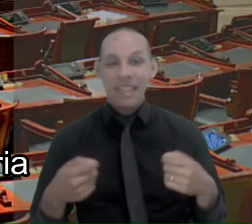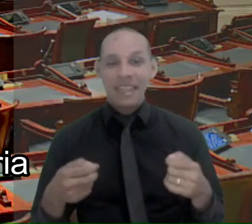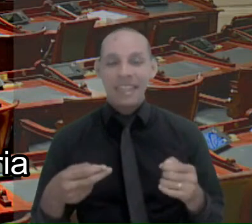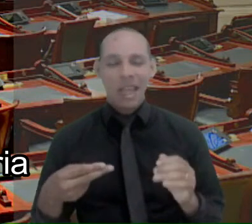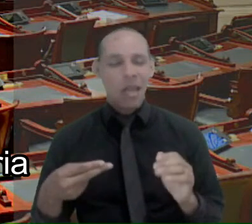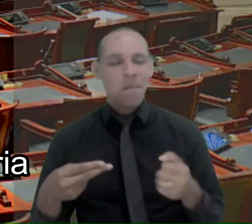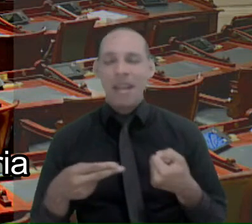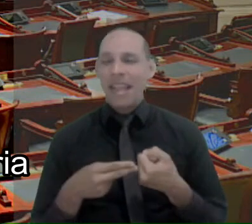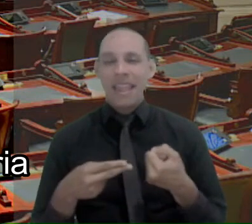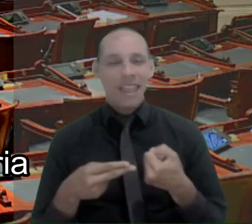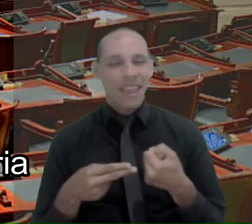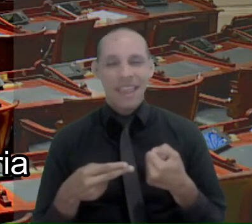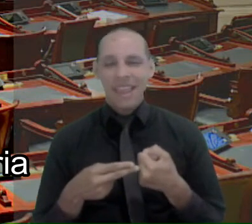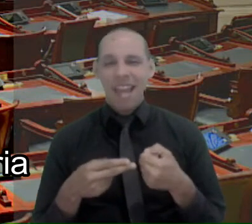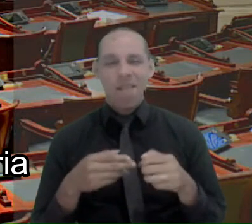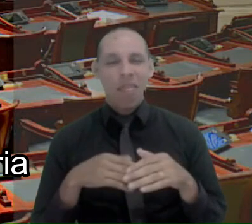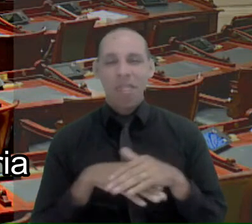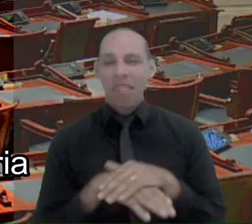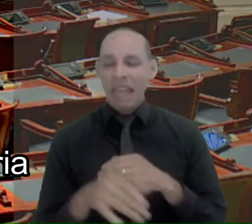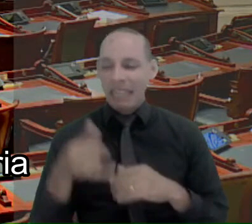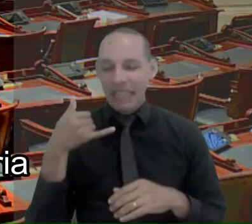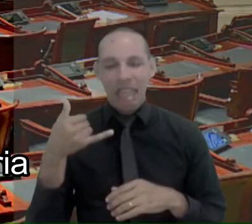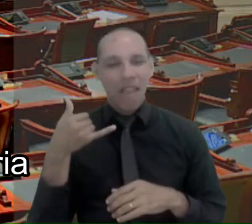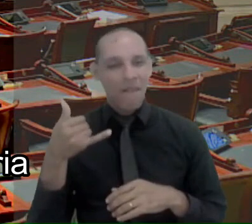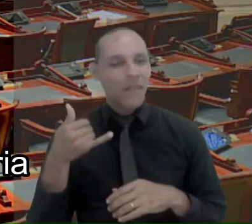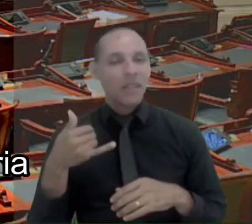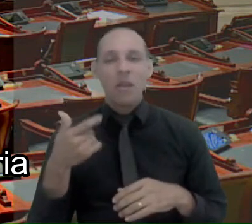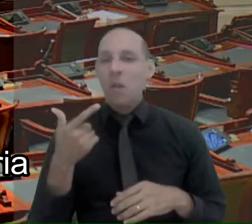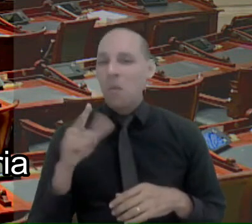de reserva, o telefone, telefone de reserva.